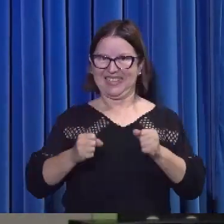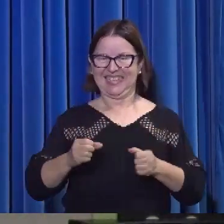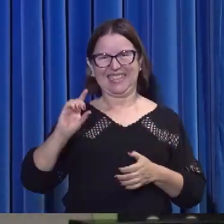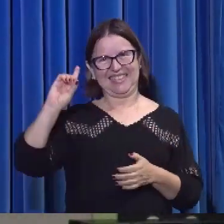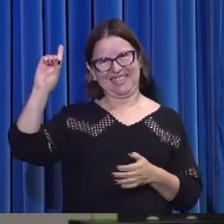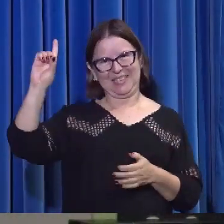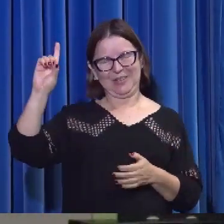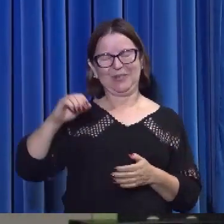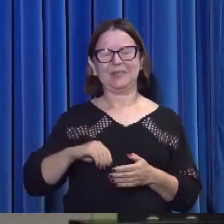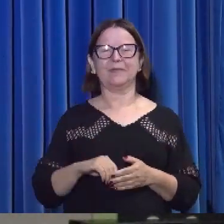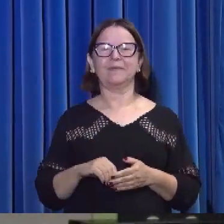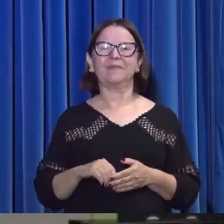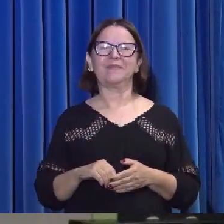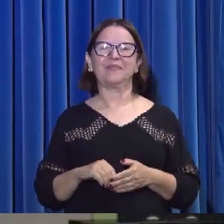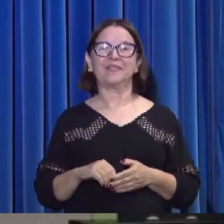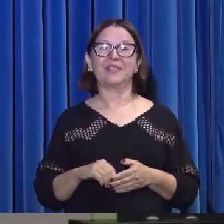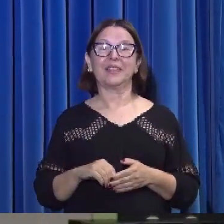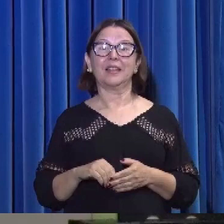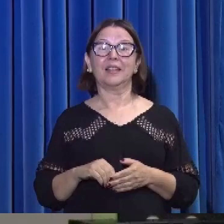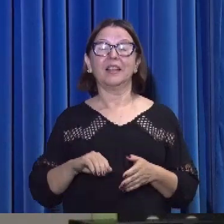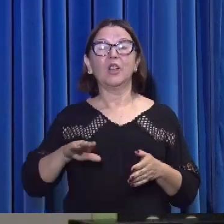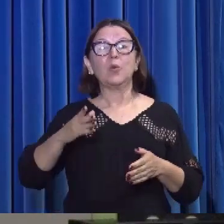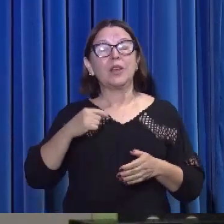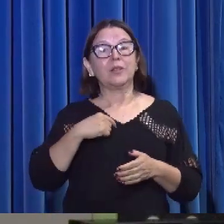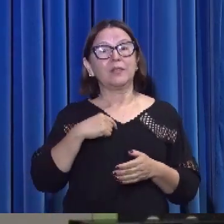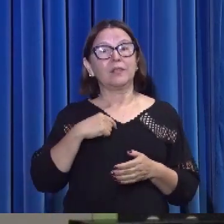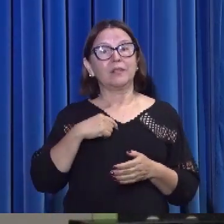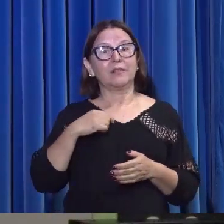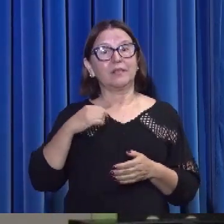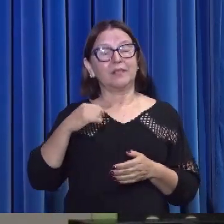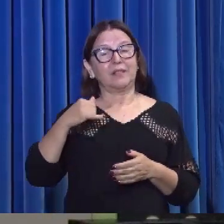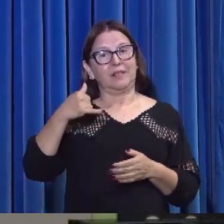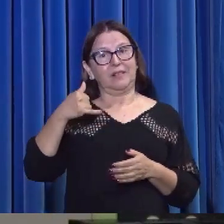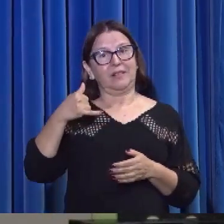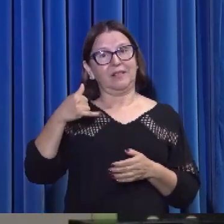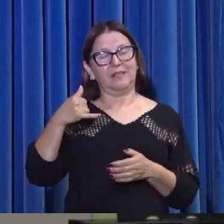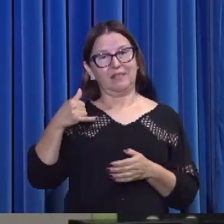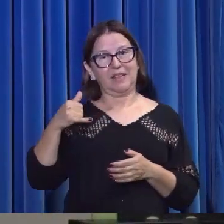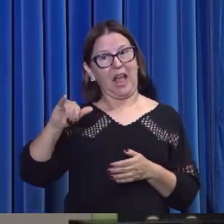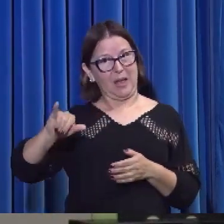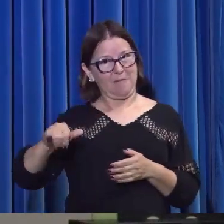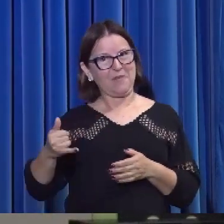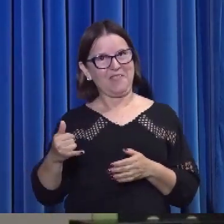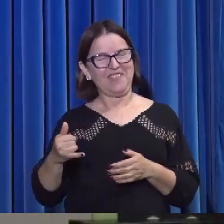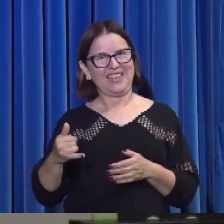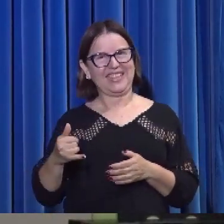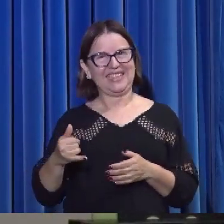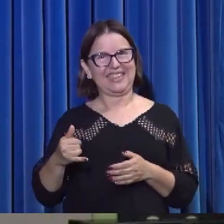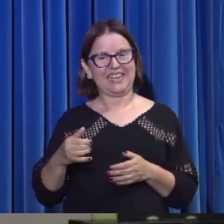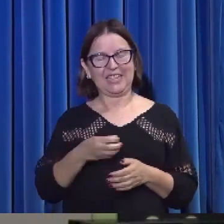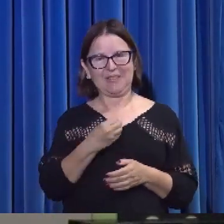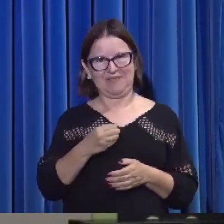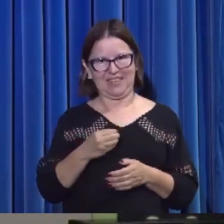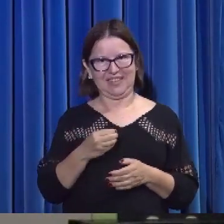Quando que eu vou usufruir dessa vida? Tão somente quando eu for colocado em Cristo.